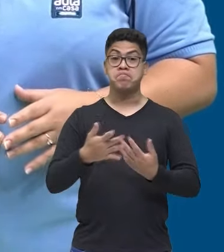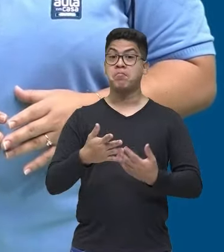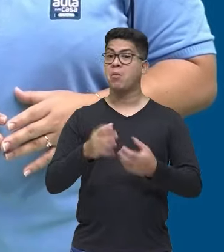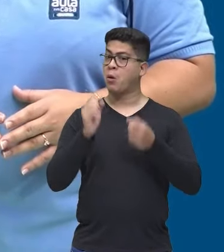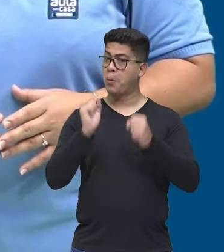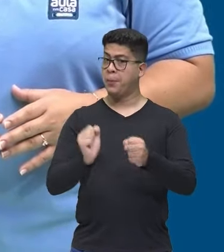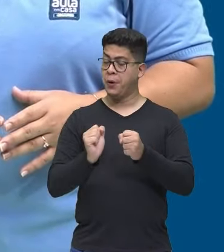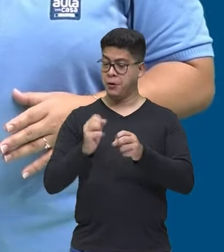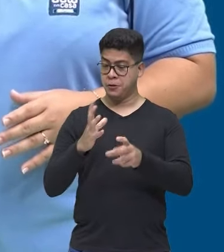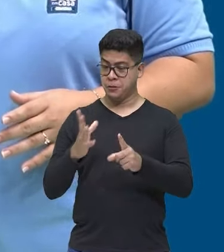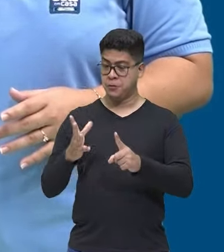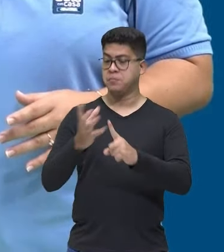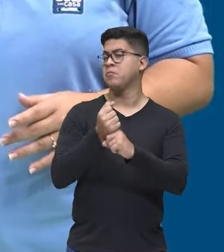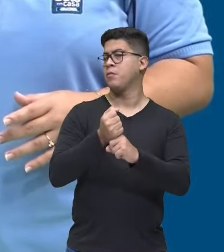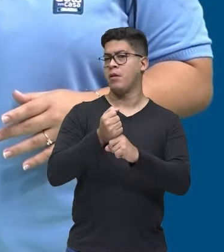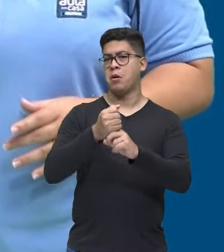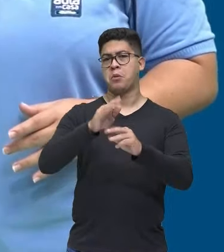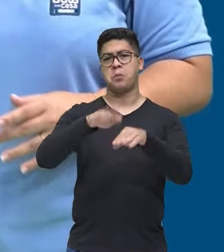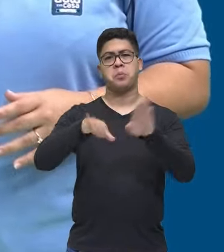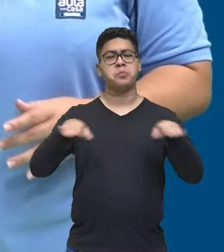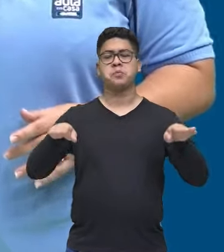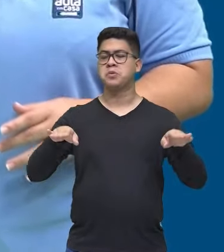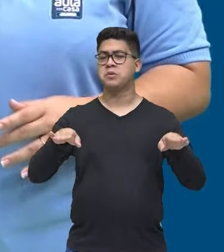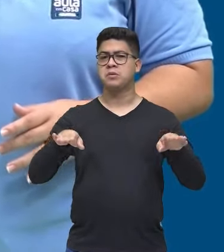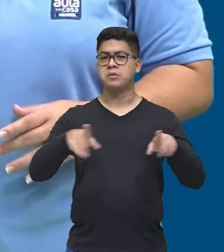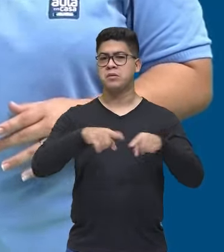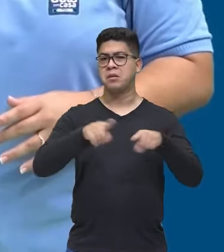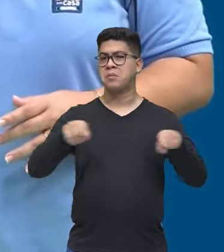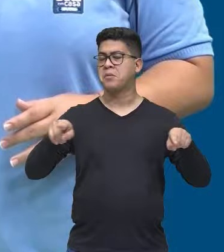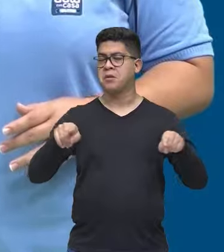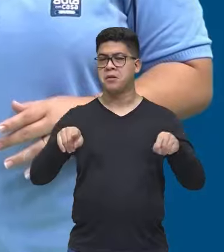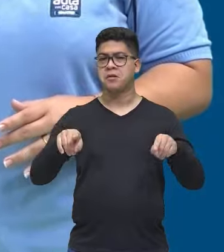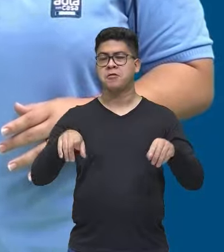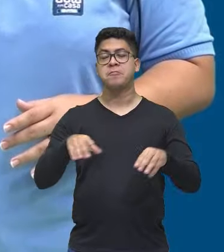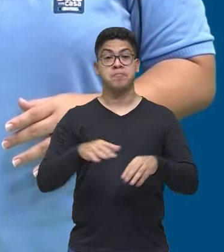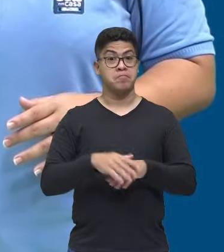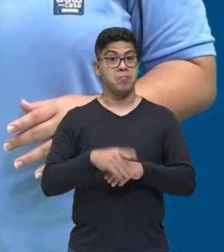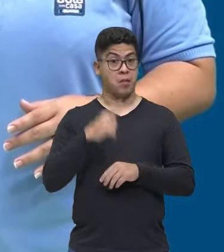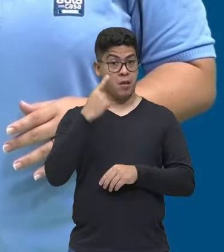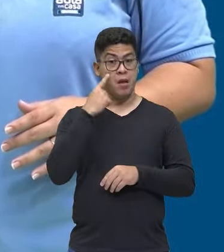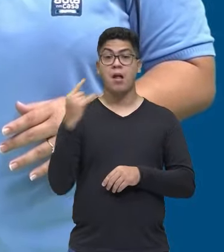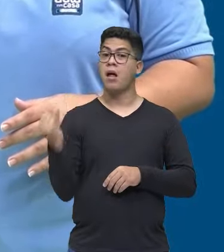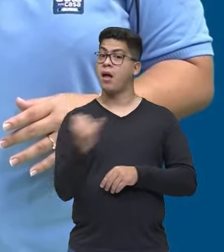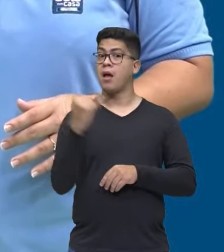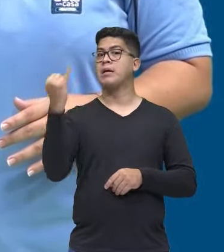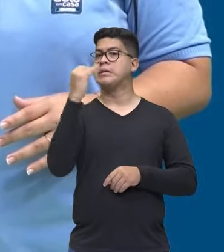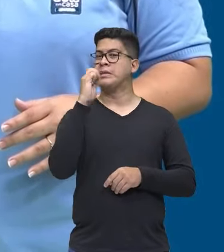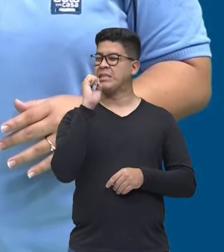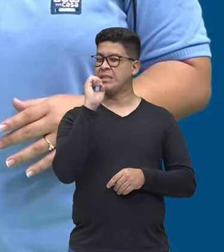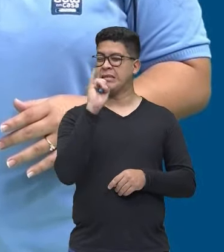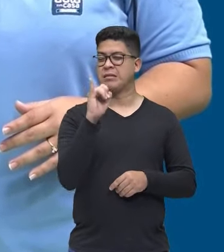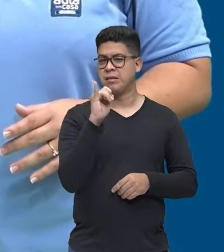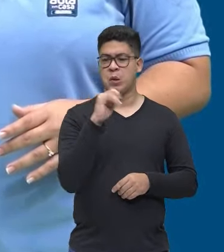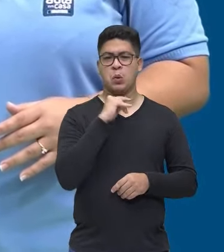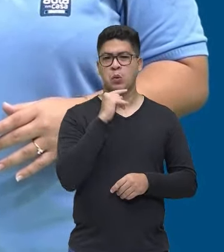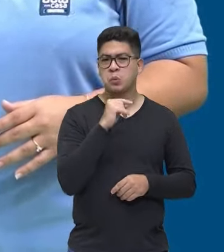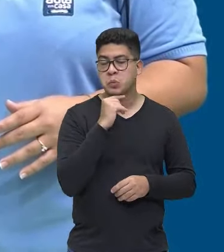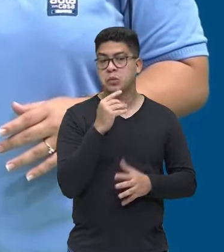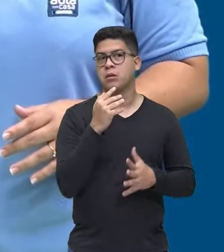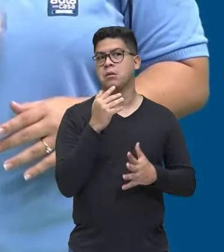nesse percurso, tá bom? Então, ela é uma peça muito importante. Se possível, não perca a sua rainha nas